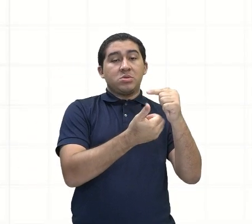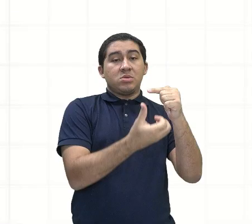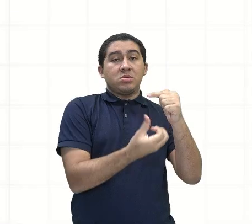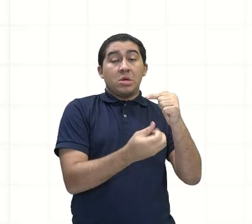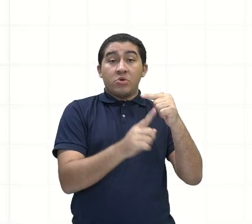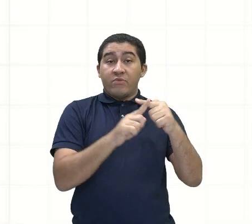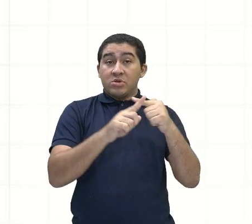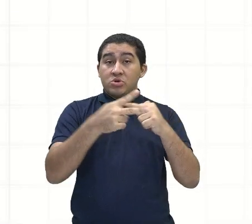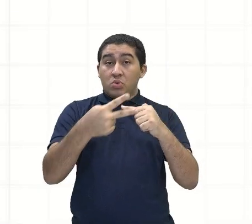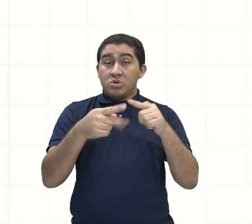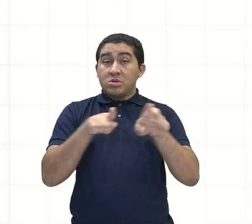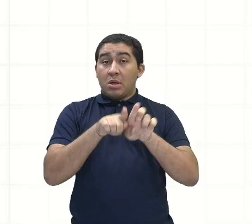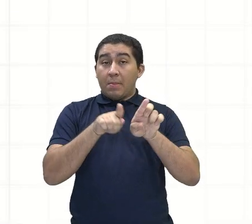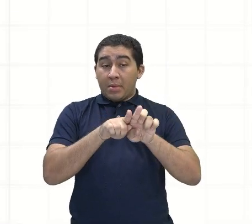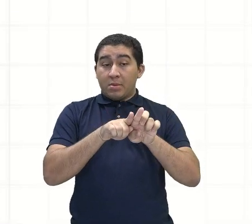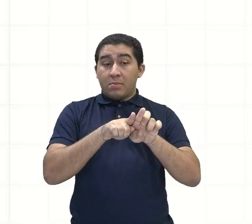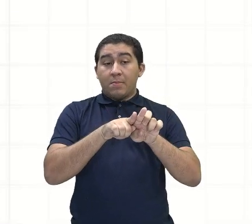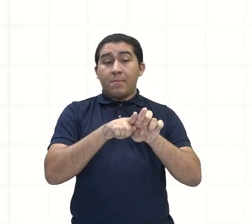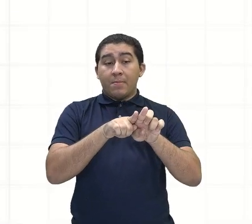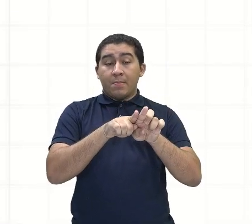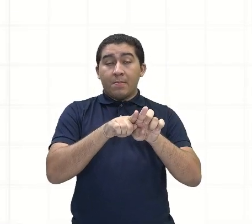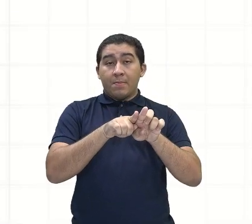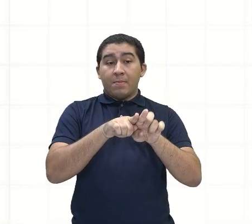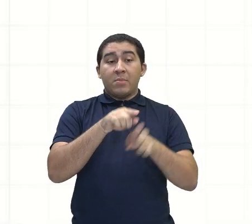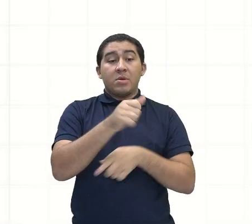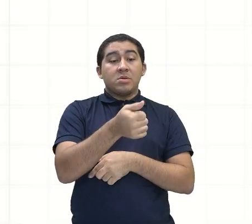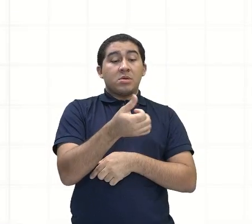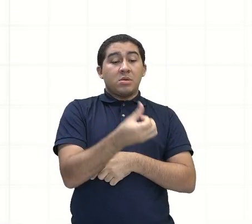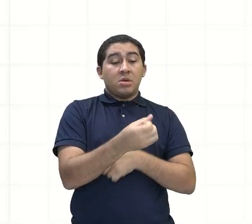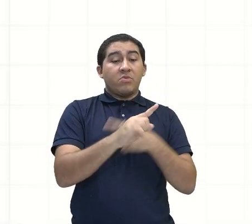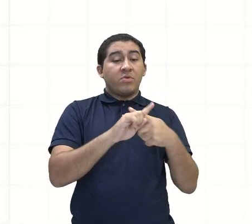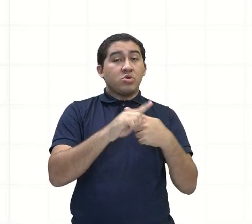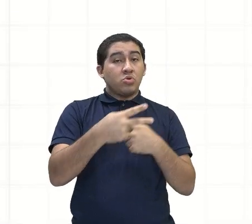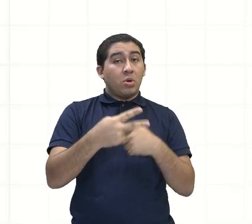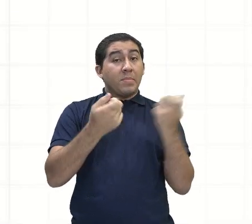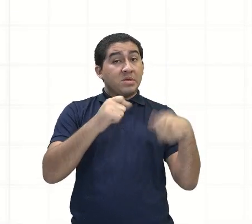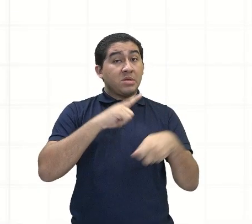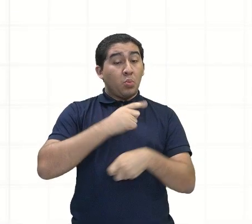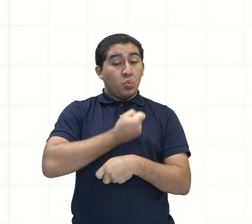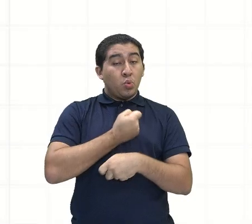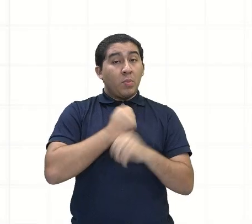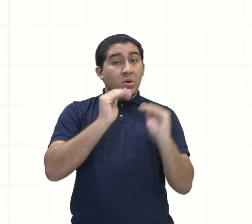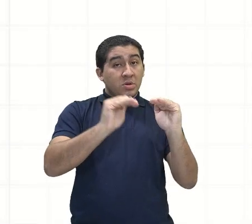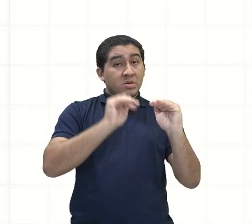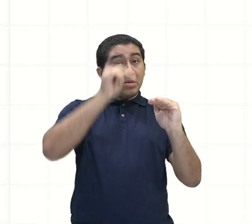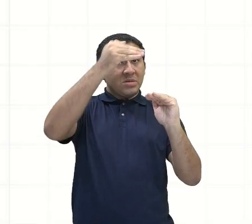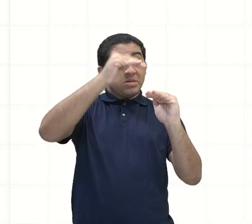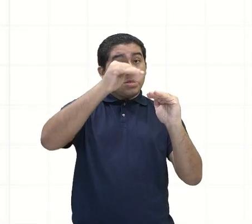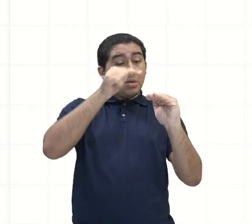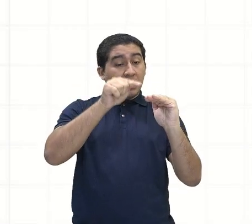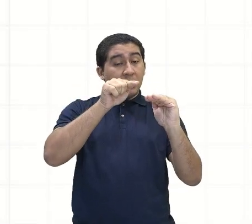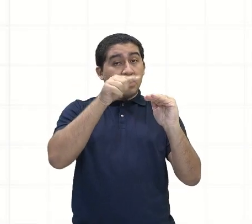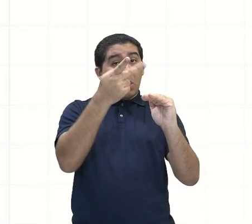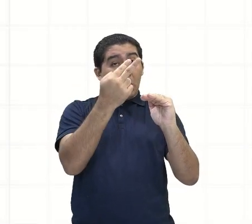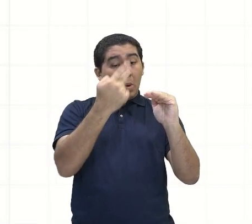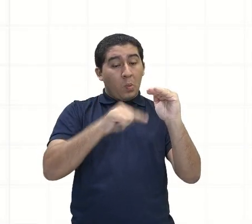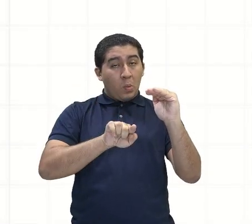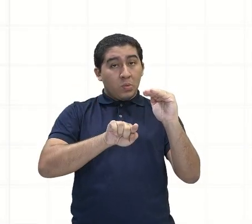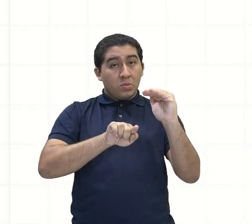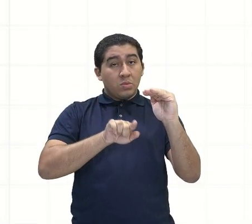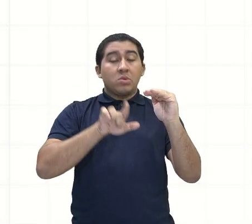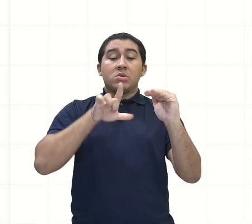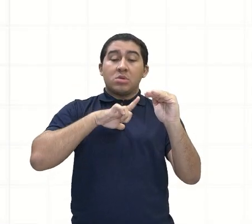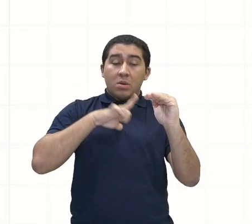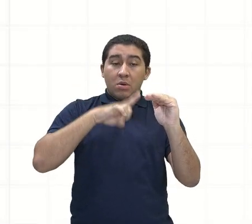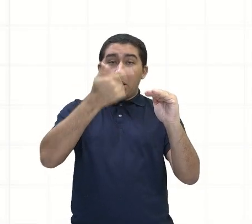multiplicar por 2. Multiplica por 2 em cima e embaixo. Tem que ser sempre o mesmo valor, tá? Tem que ser sempre o mesmo número. 2